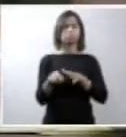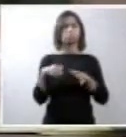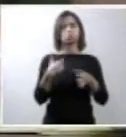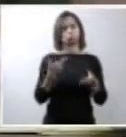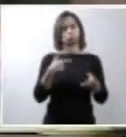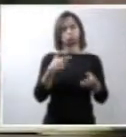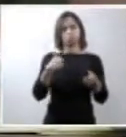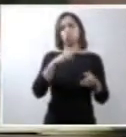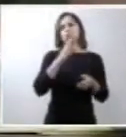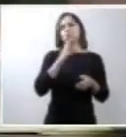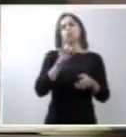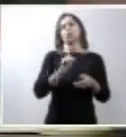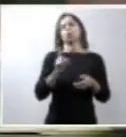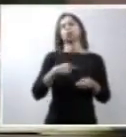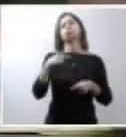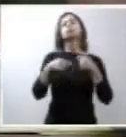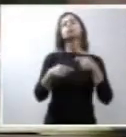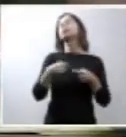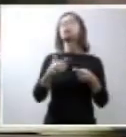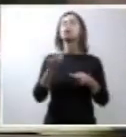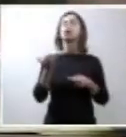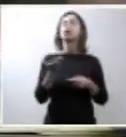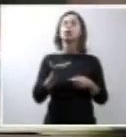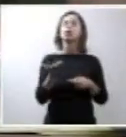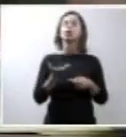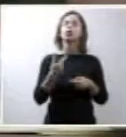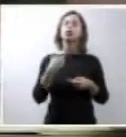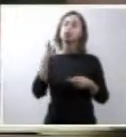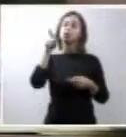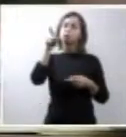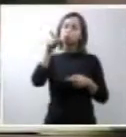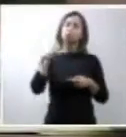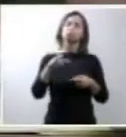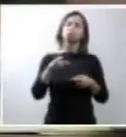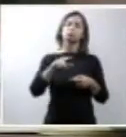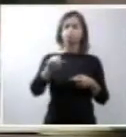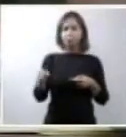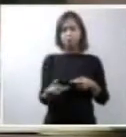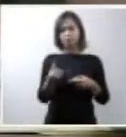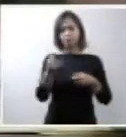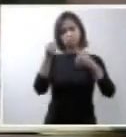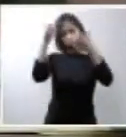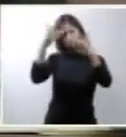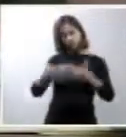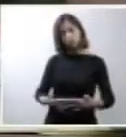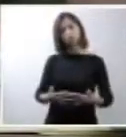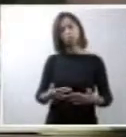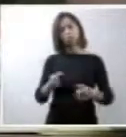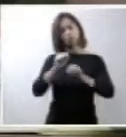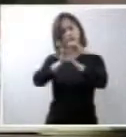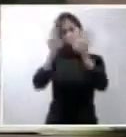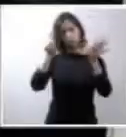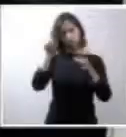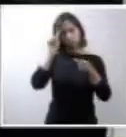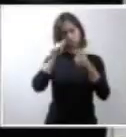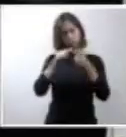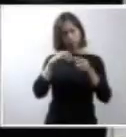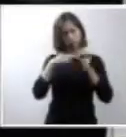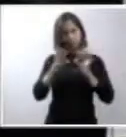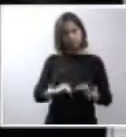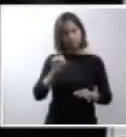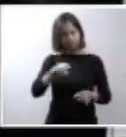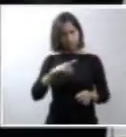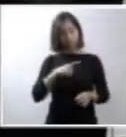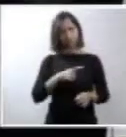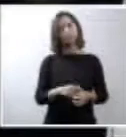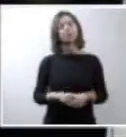com a senhora, portanto, eu apenas gostaria que a senhora nos esclarecesse se esse é o ponto de vista que defende. Na realidade,